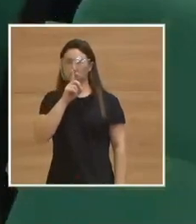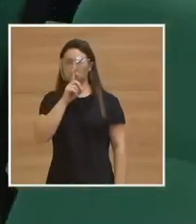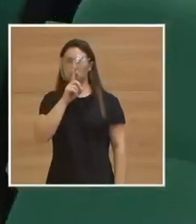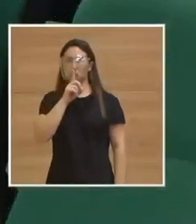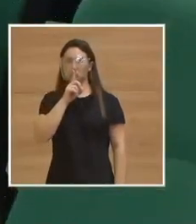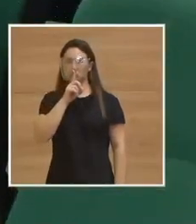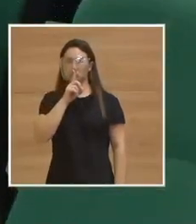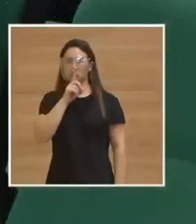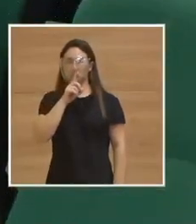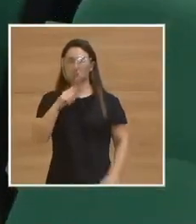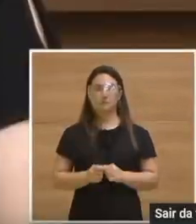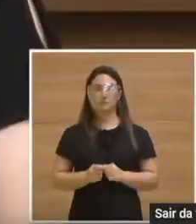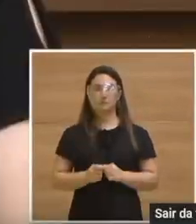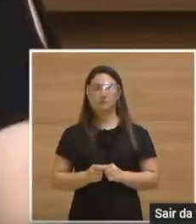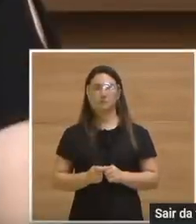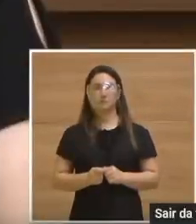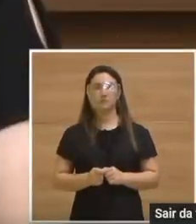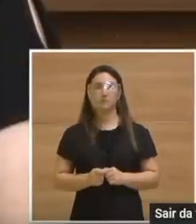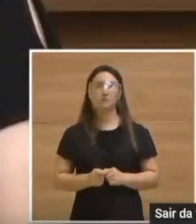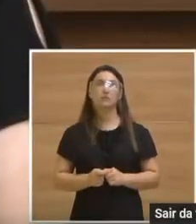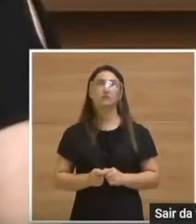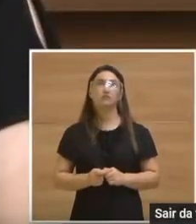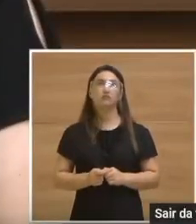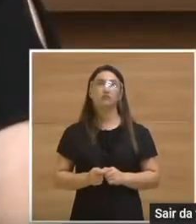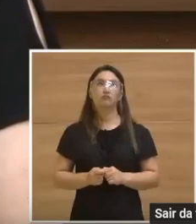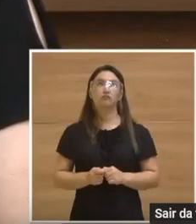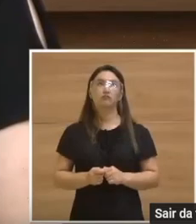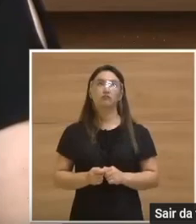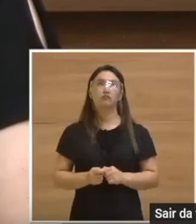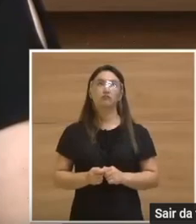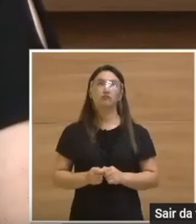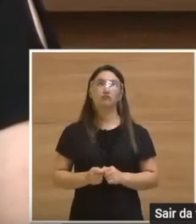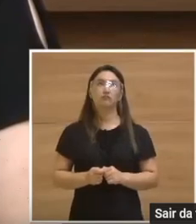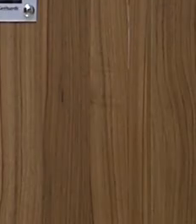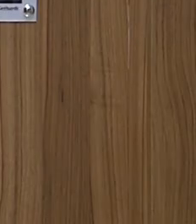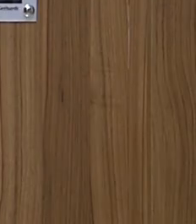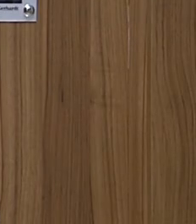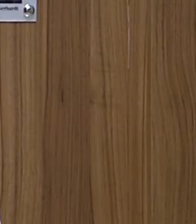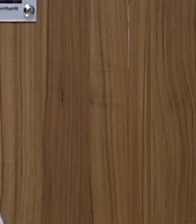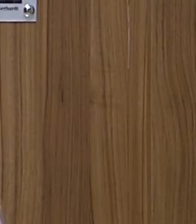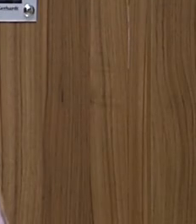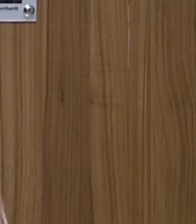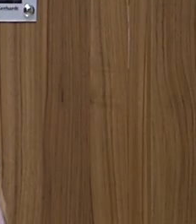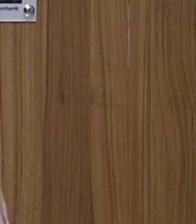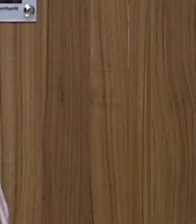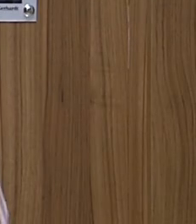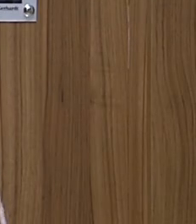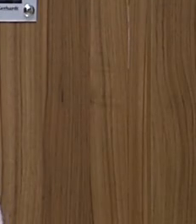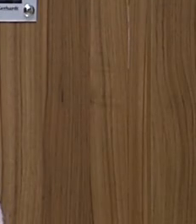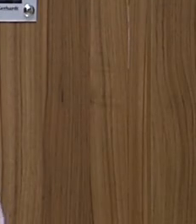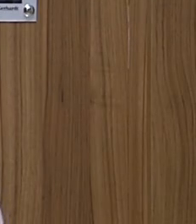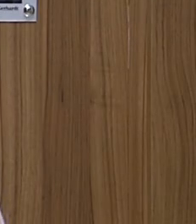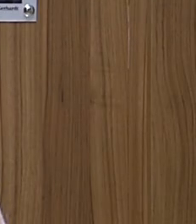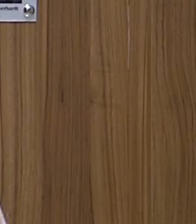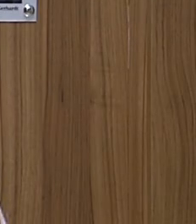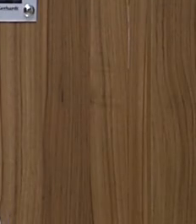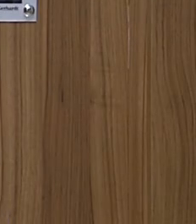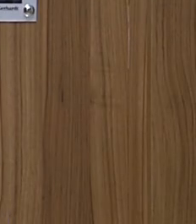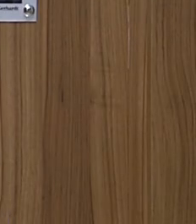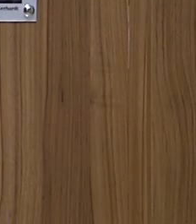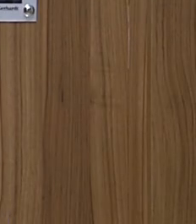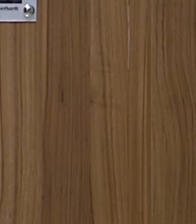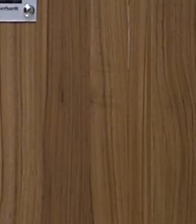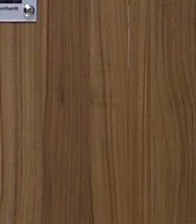vida social, corporativa e voluntariado. As mulheres, elas têm galgado posições e